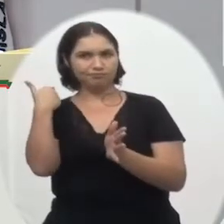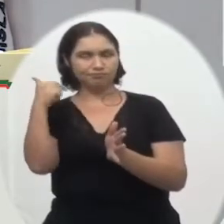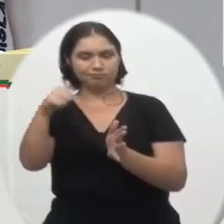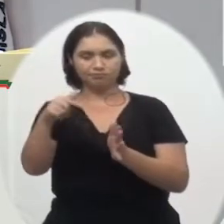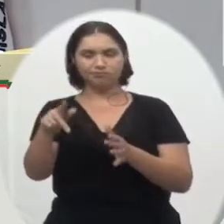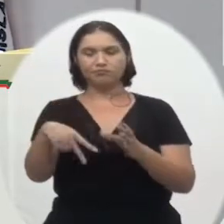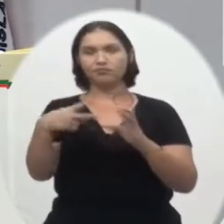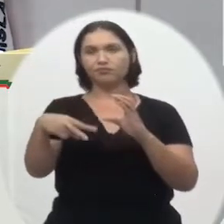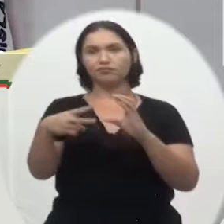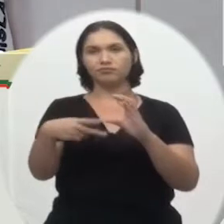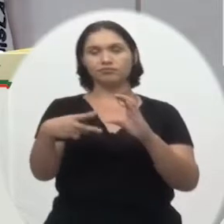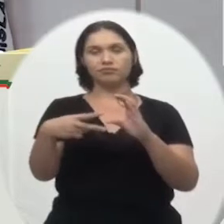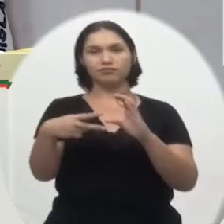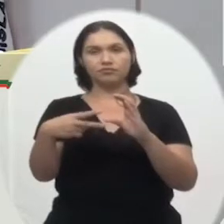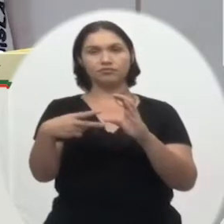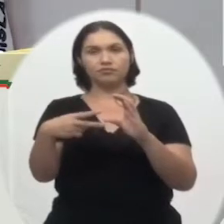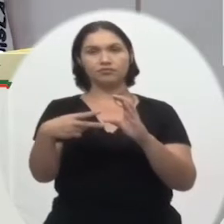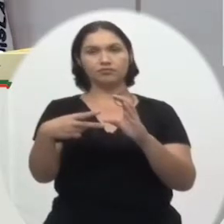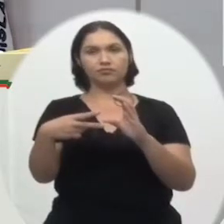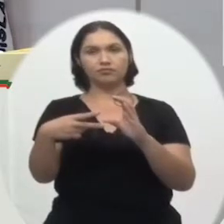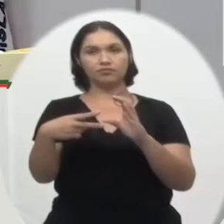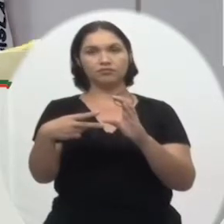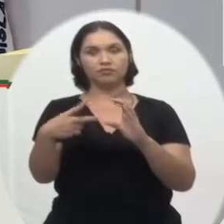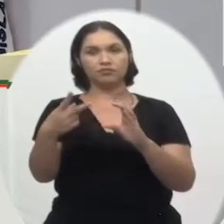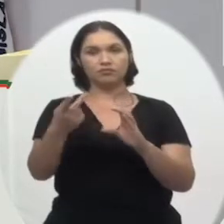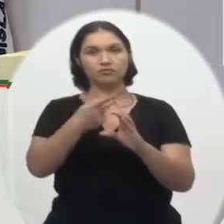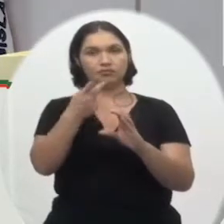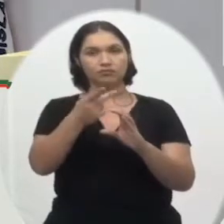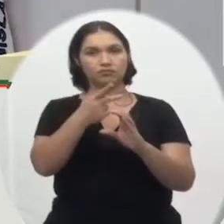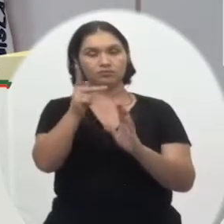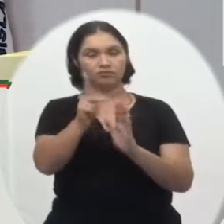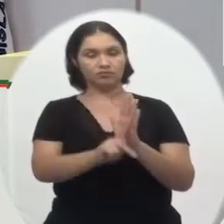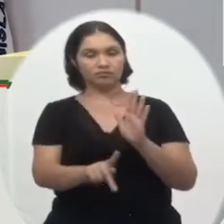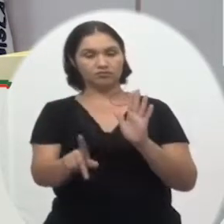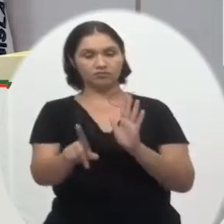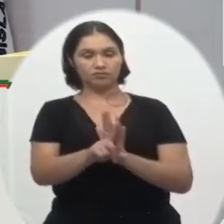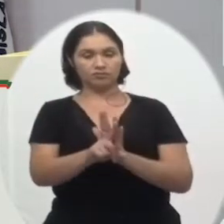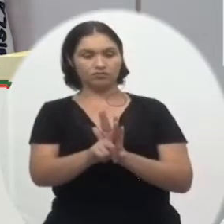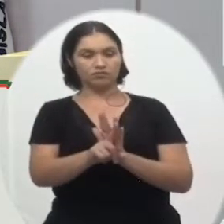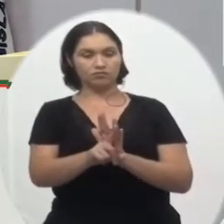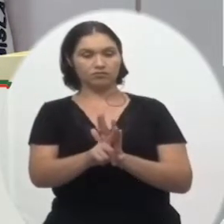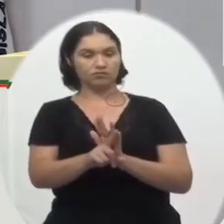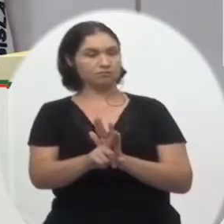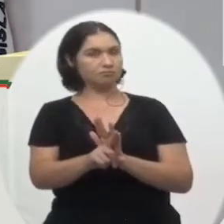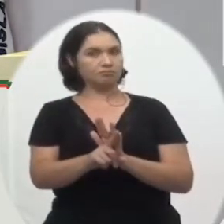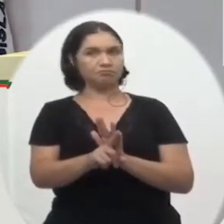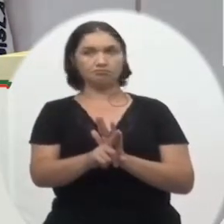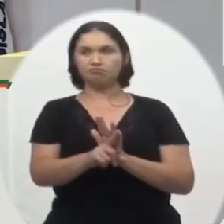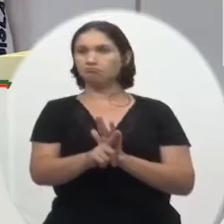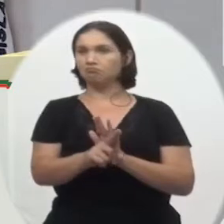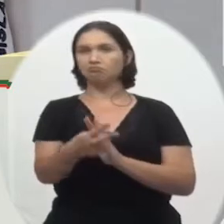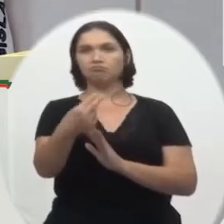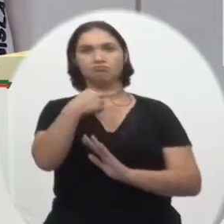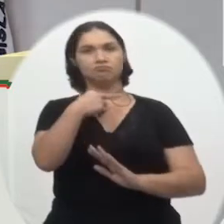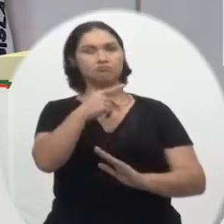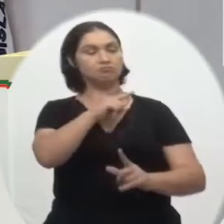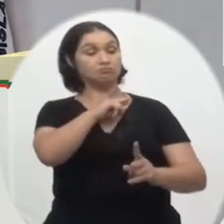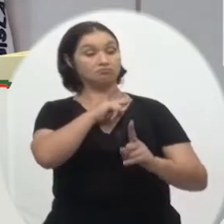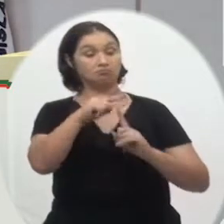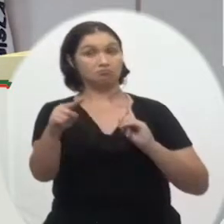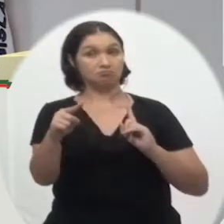casa negou a admissibilidade desse projeto. Ela negou, em que pese de iniciativa